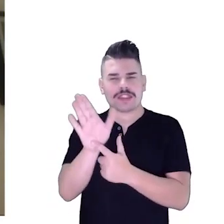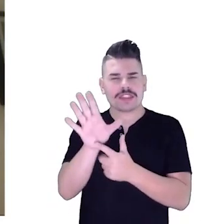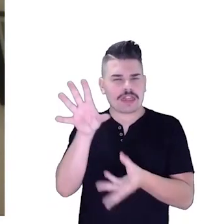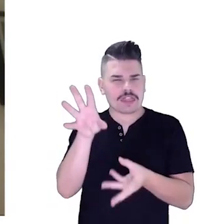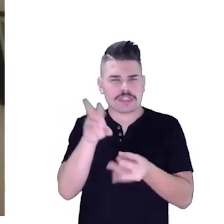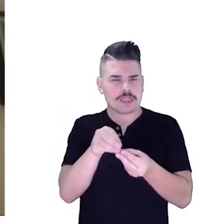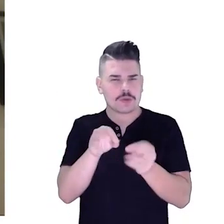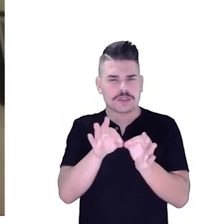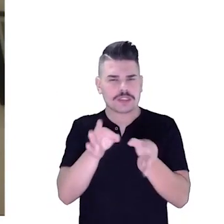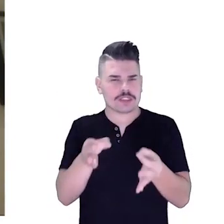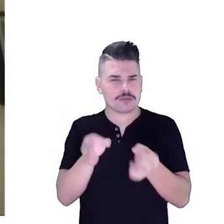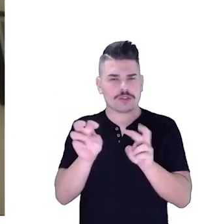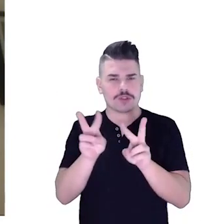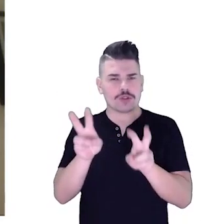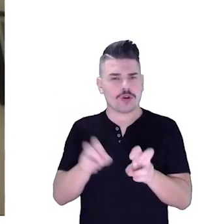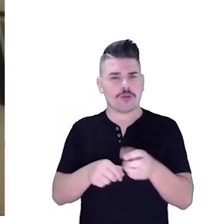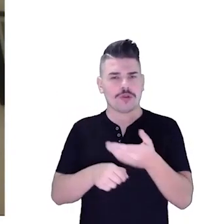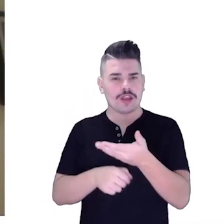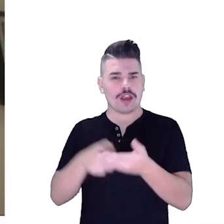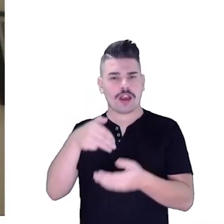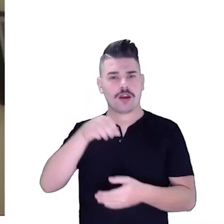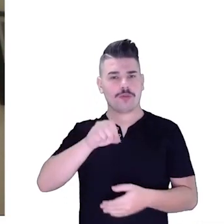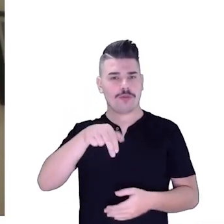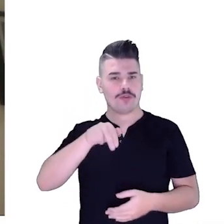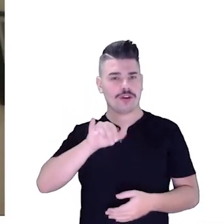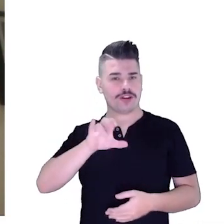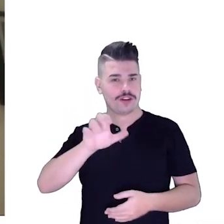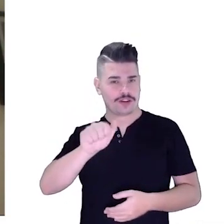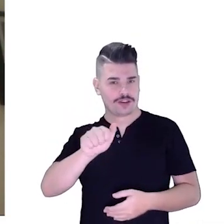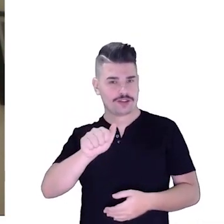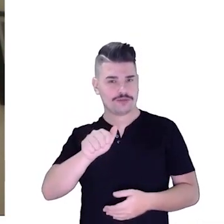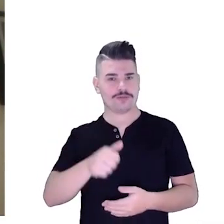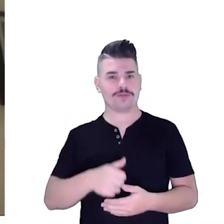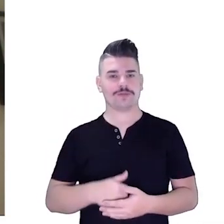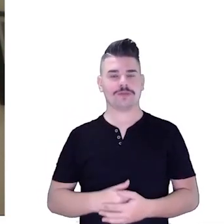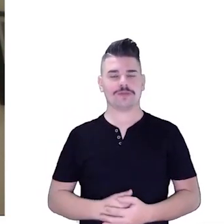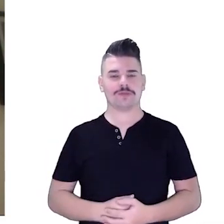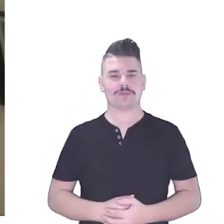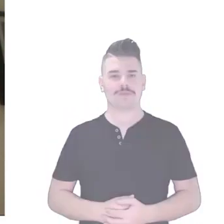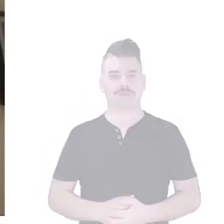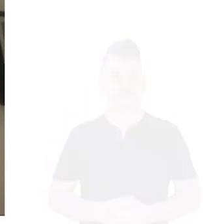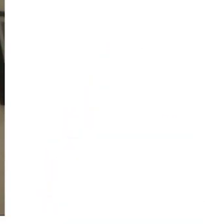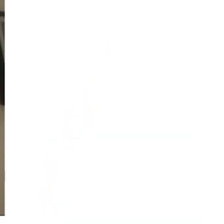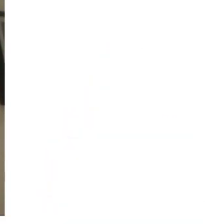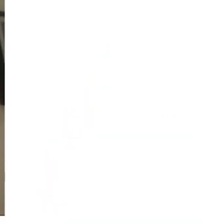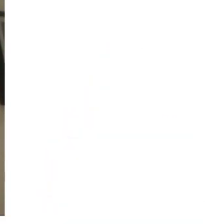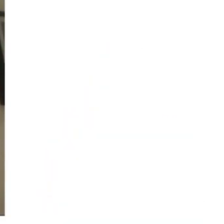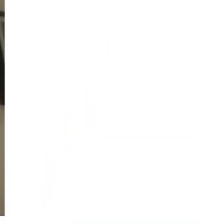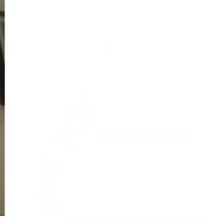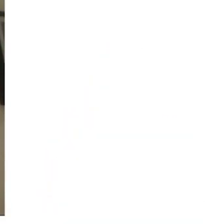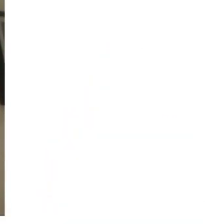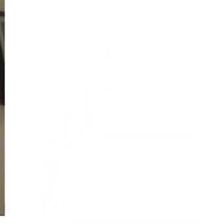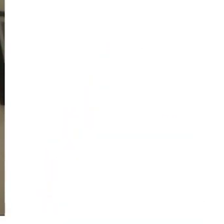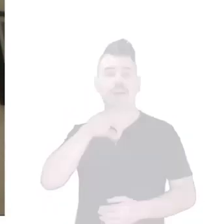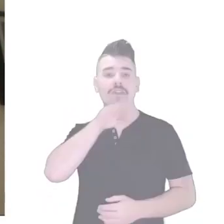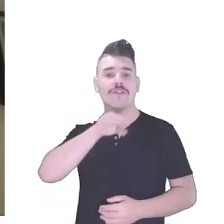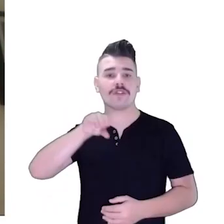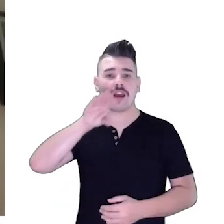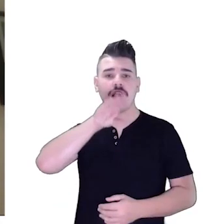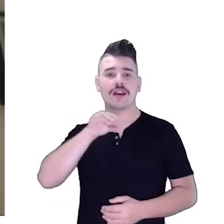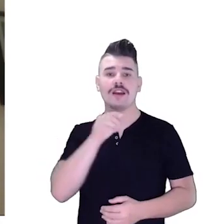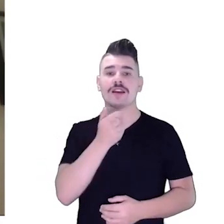Essa é só uma apresentação da Mônica, né? Você quer retornar para ela, Thiago? She was